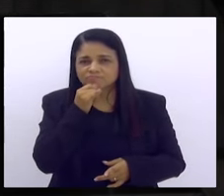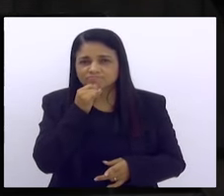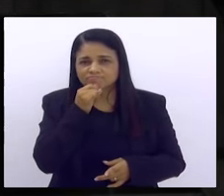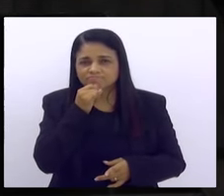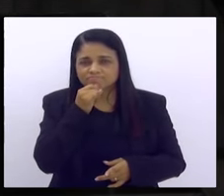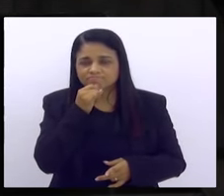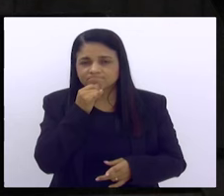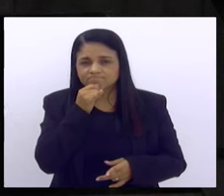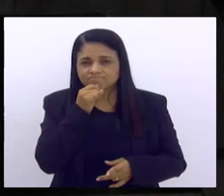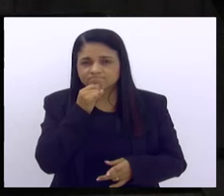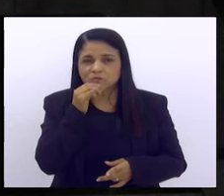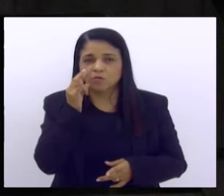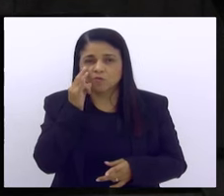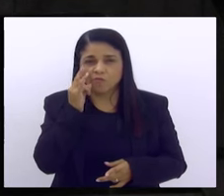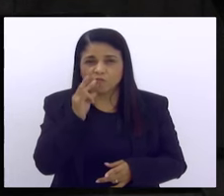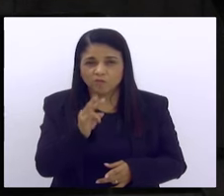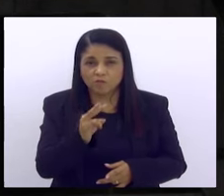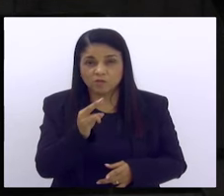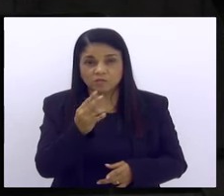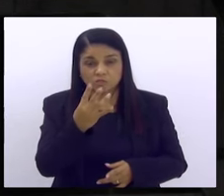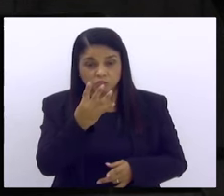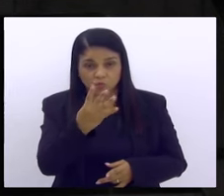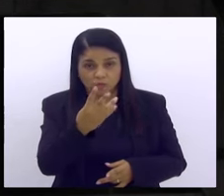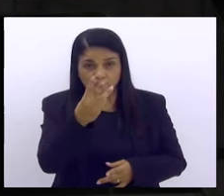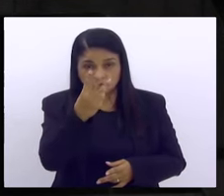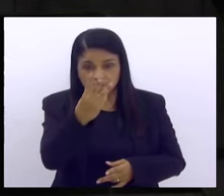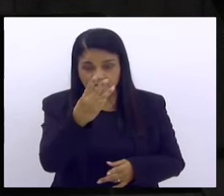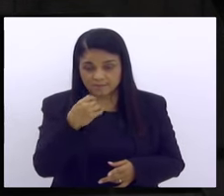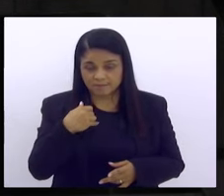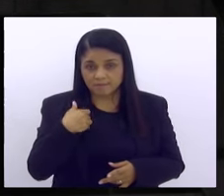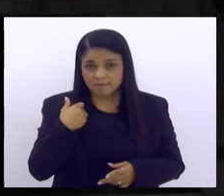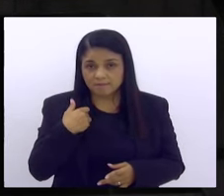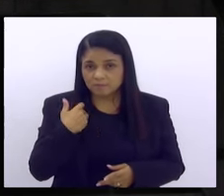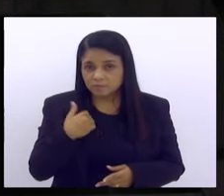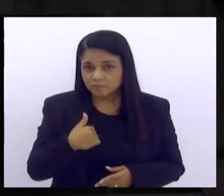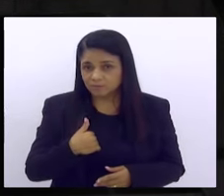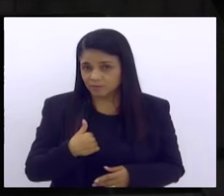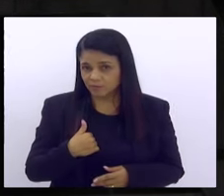pude ver nos meus 43 anos de vida.